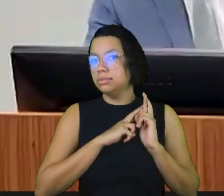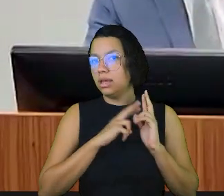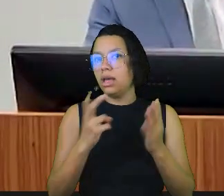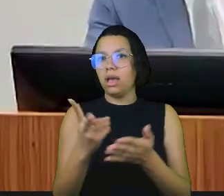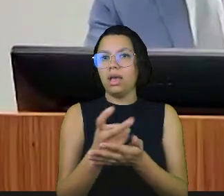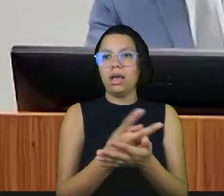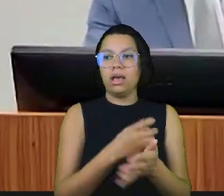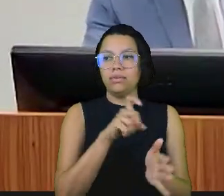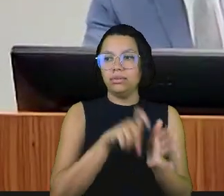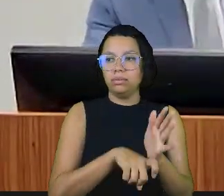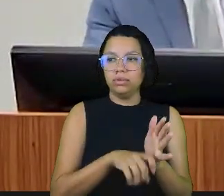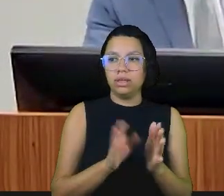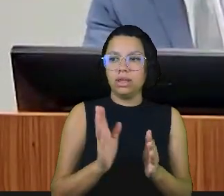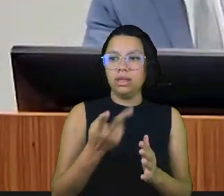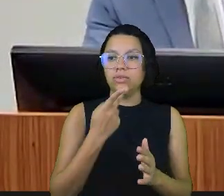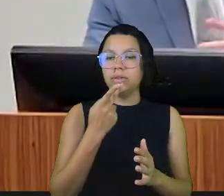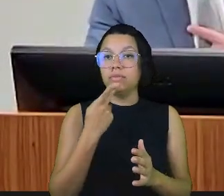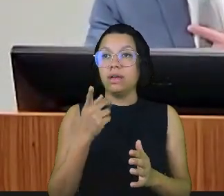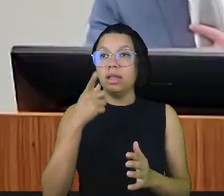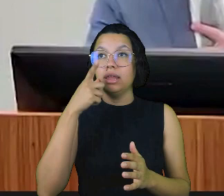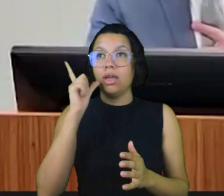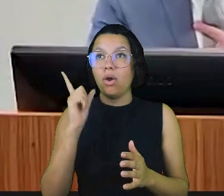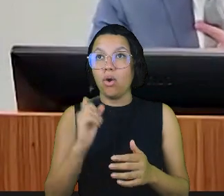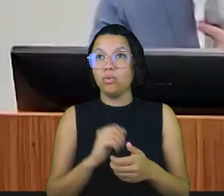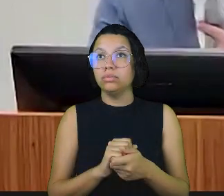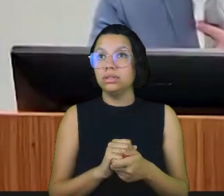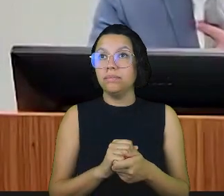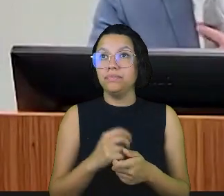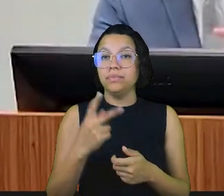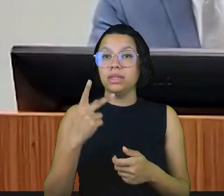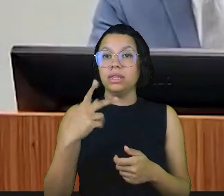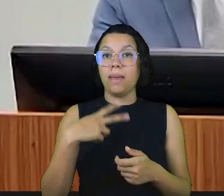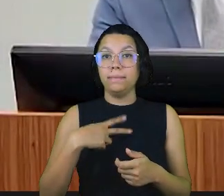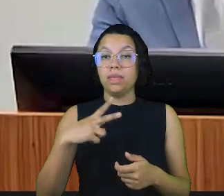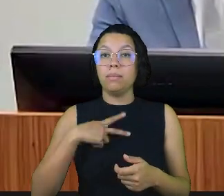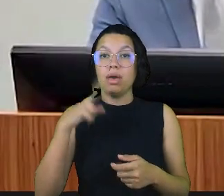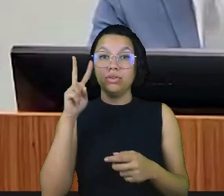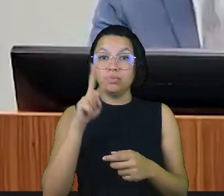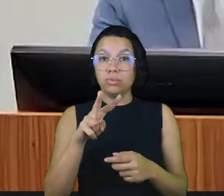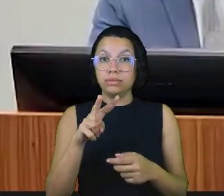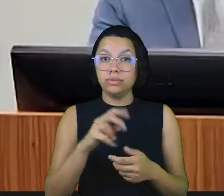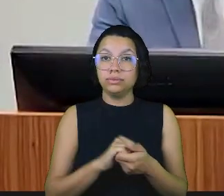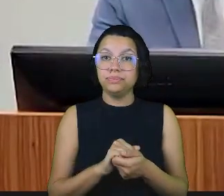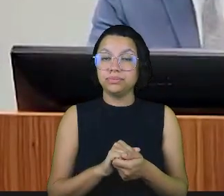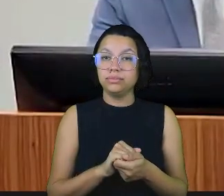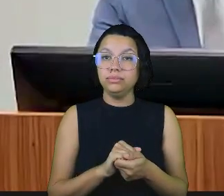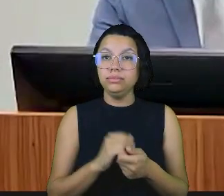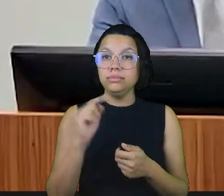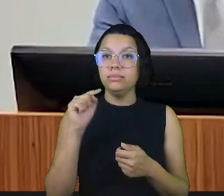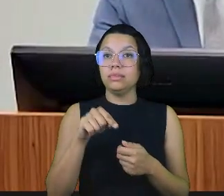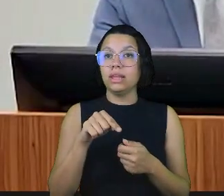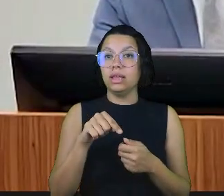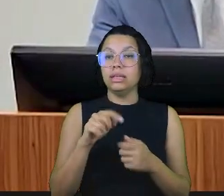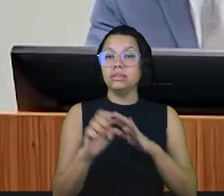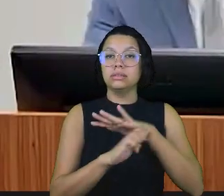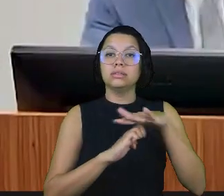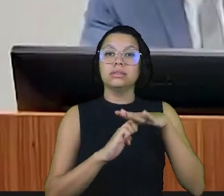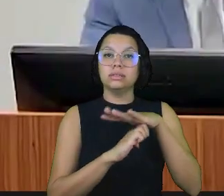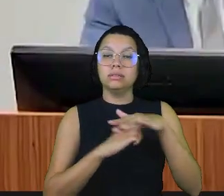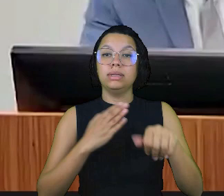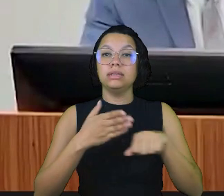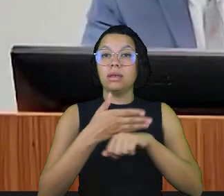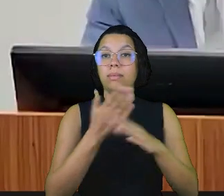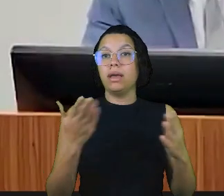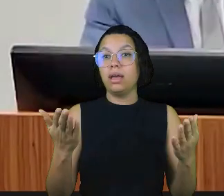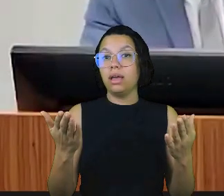tributário. Eu já lhes disse ontem que, na minha particular visão, essas empresas que